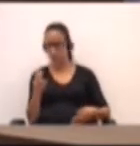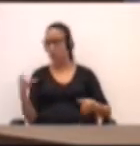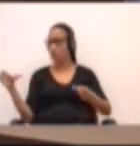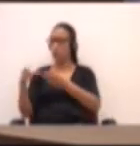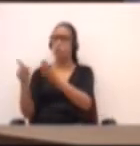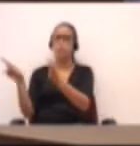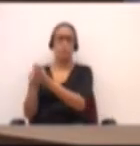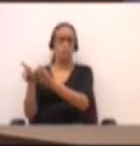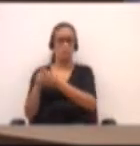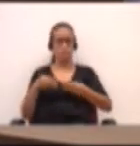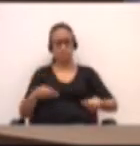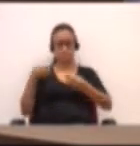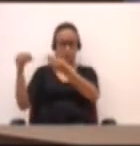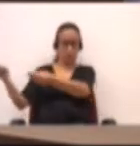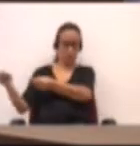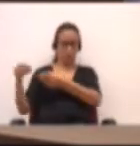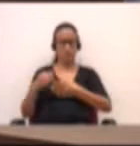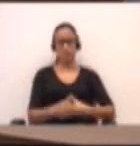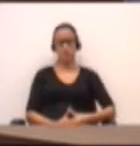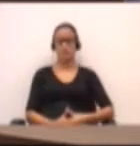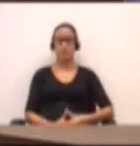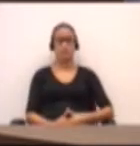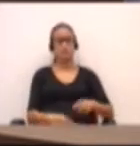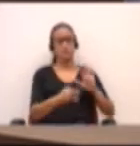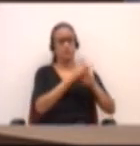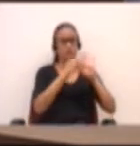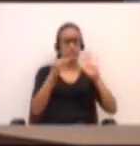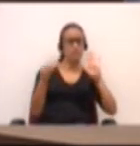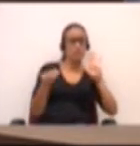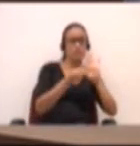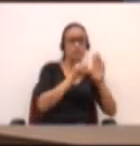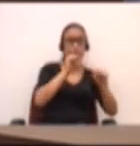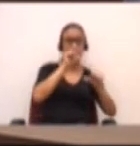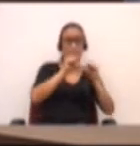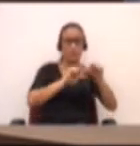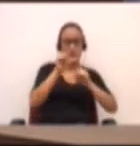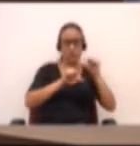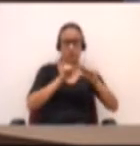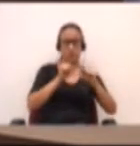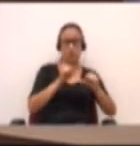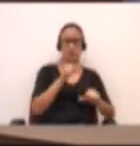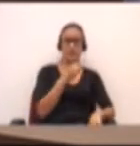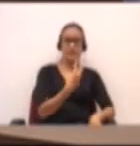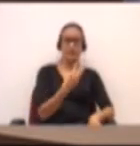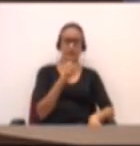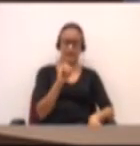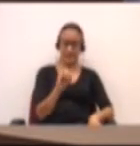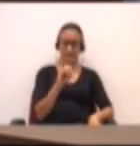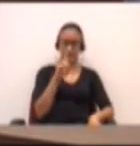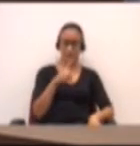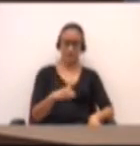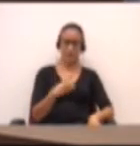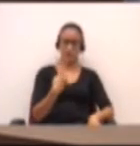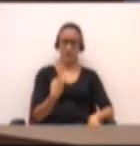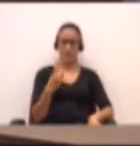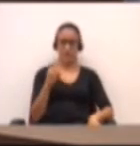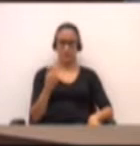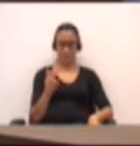comissões. Emenda modificativa 30/2015 ao projeto de resolução